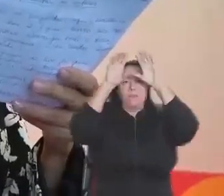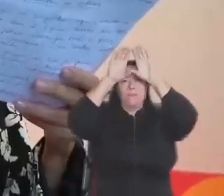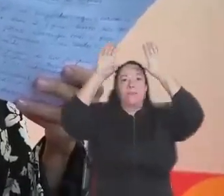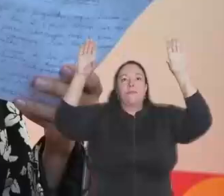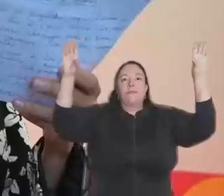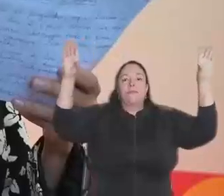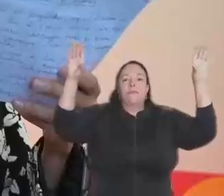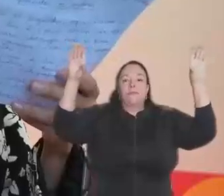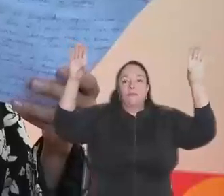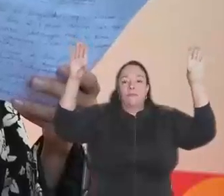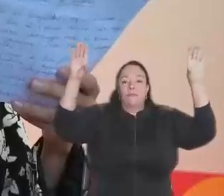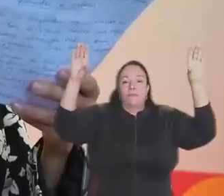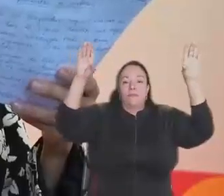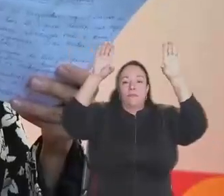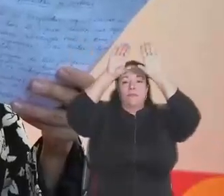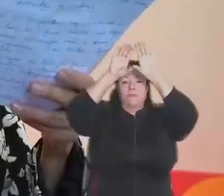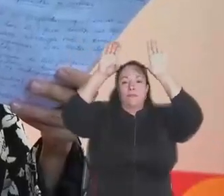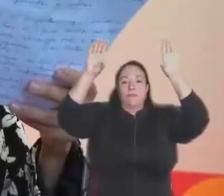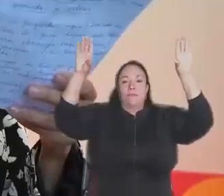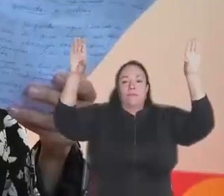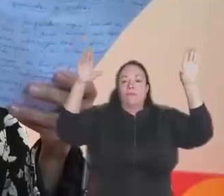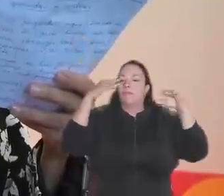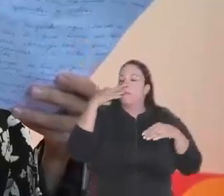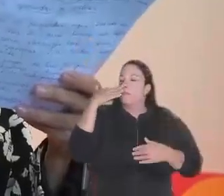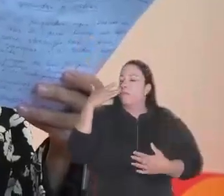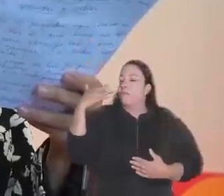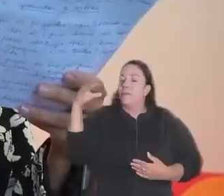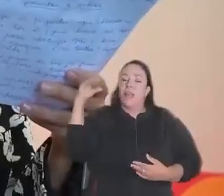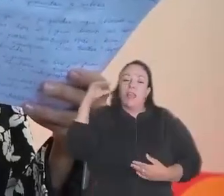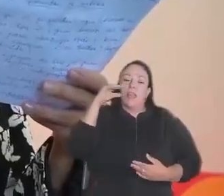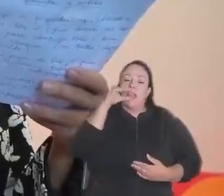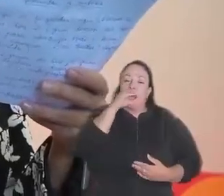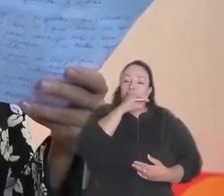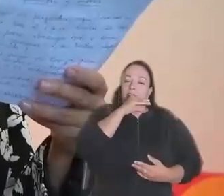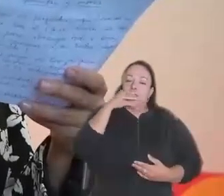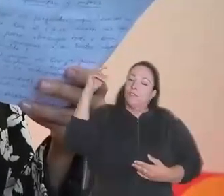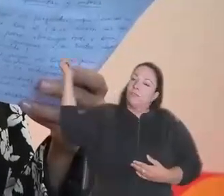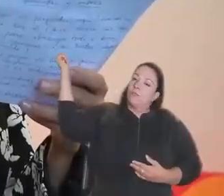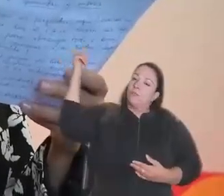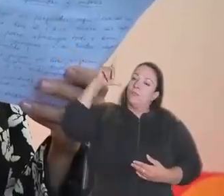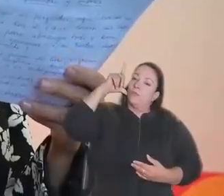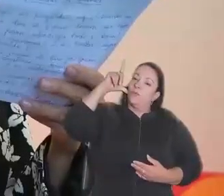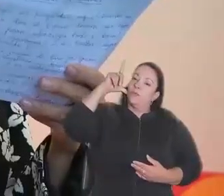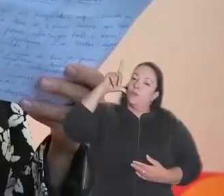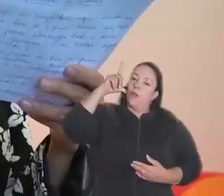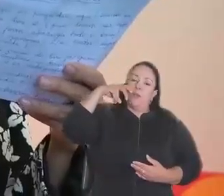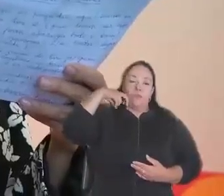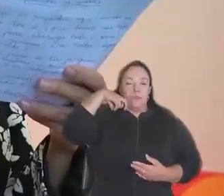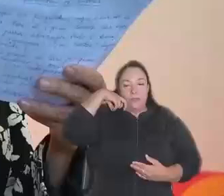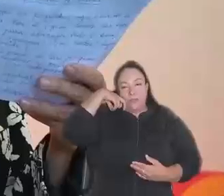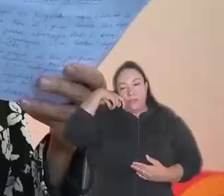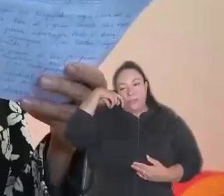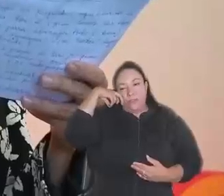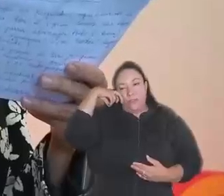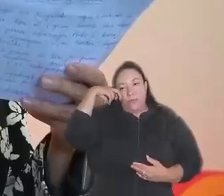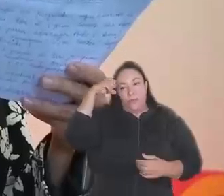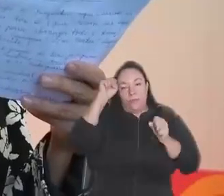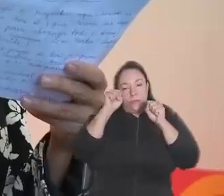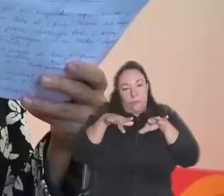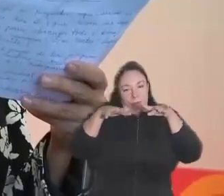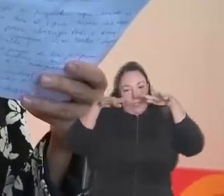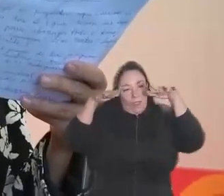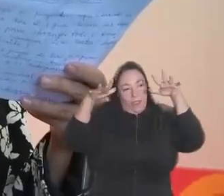tingido de cores quentes. O sol, às vezes, tímido. O brilho frio